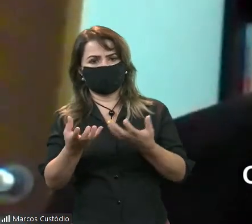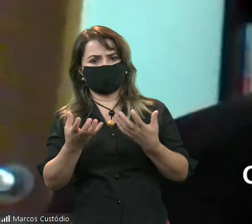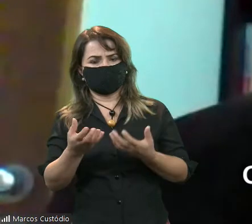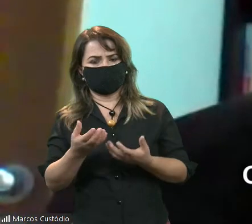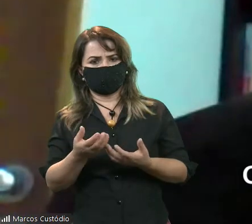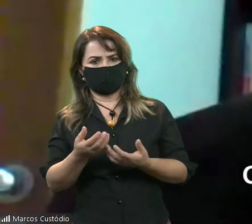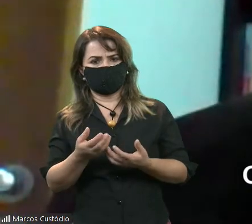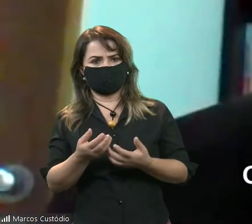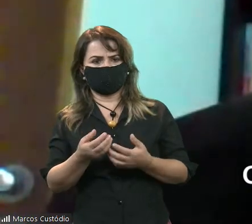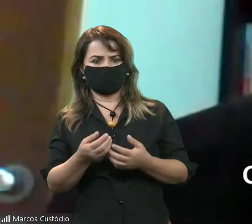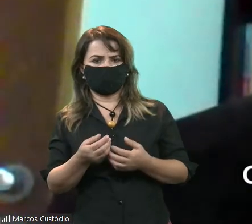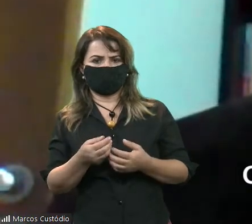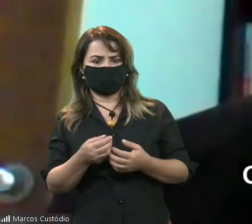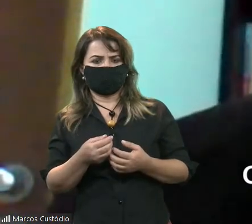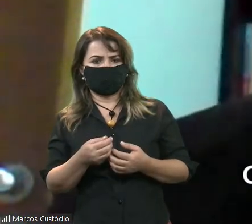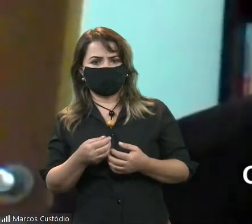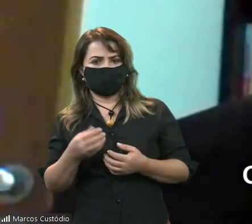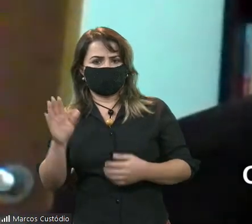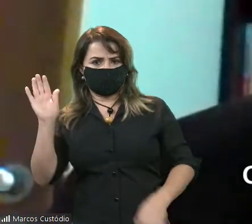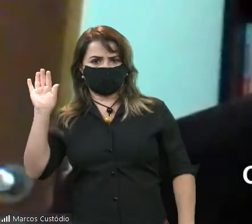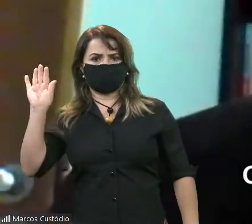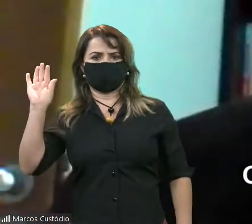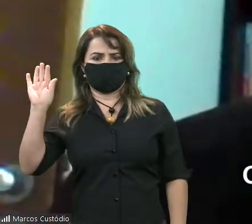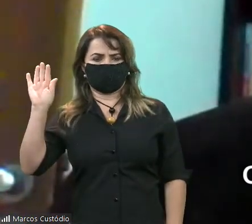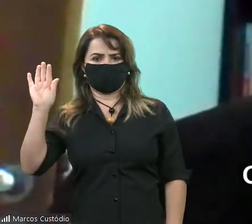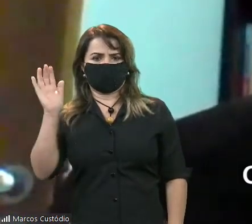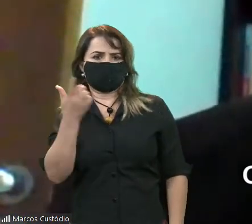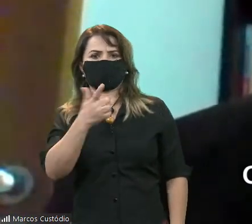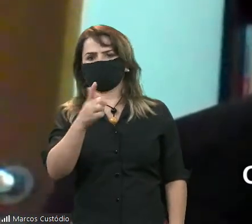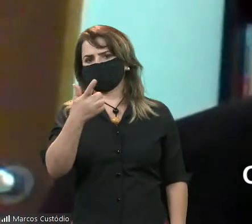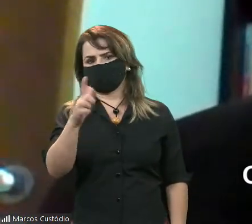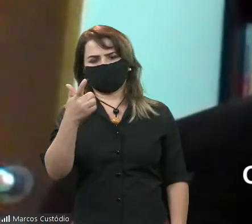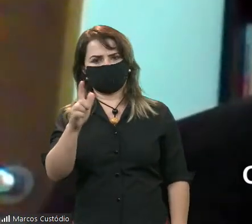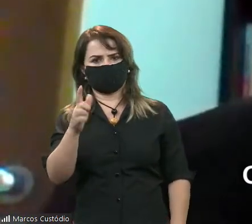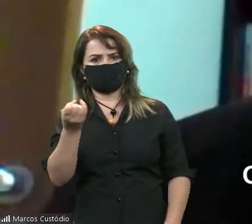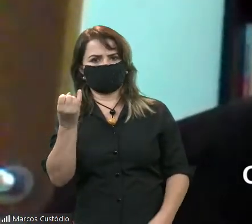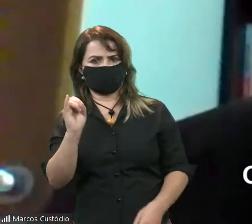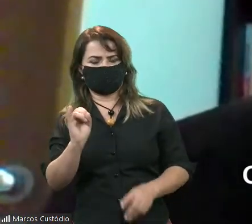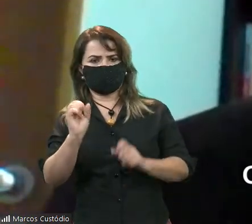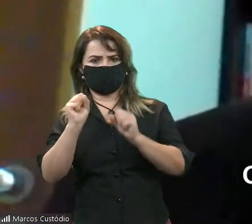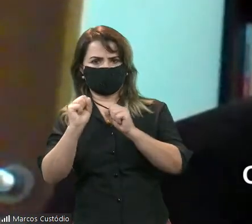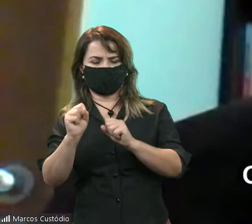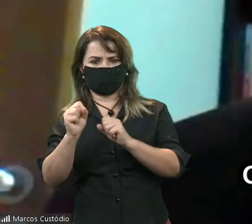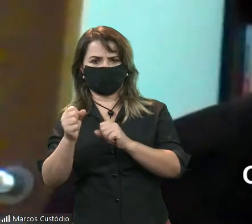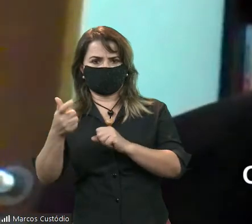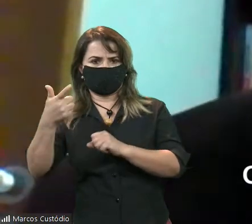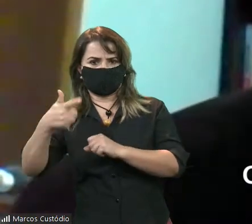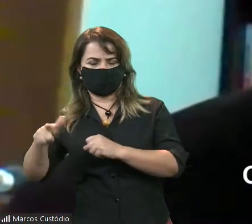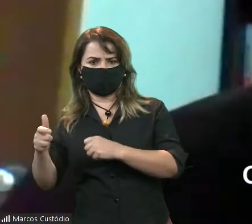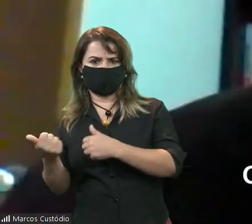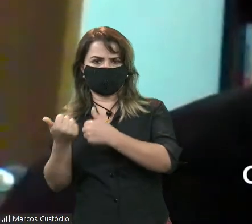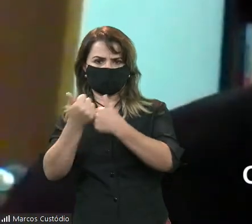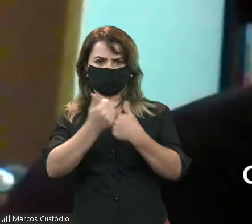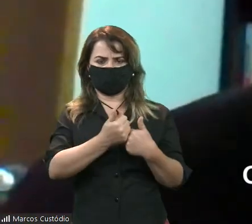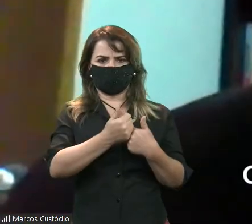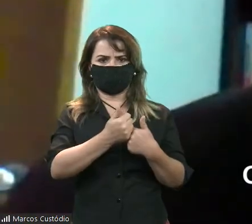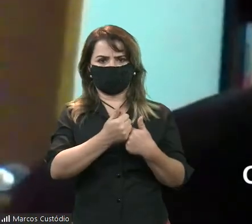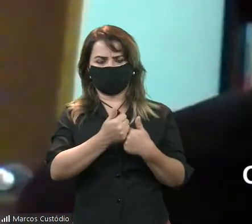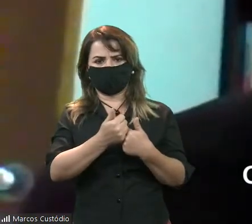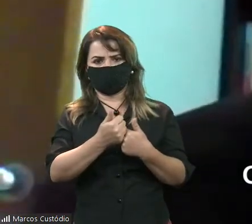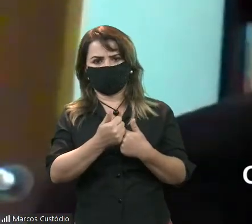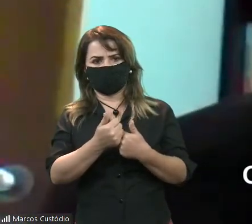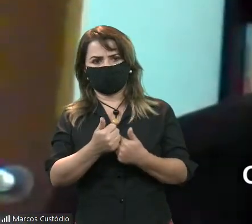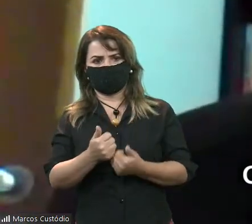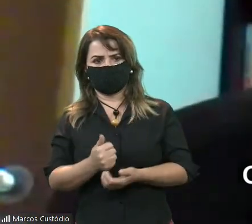realidade de que não terá nenhum candidato, se alguém que está possa acumular a função de quarto secretário também. É só um questionamento de ordem regimental.